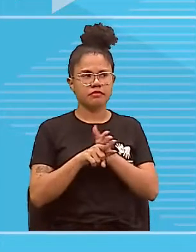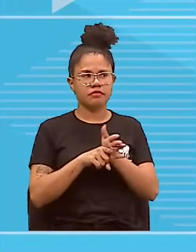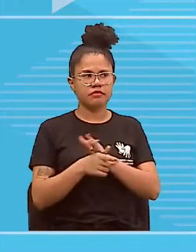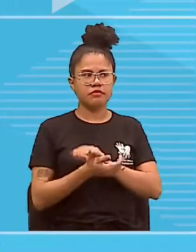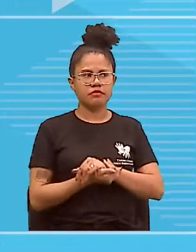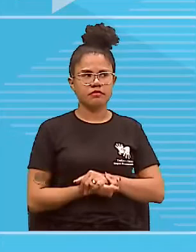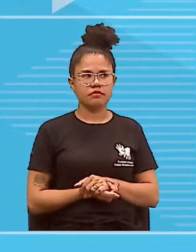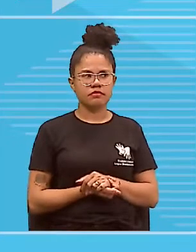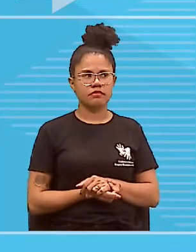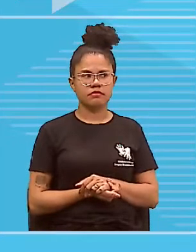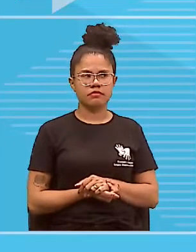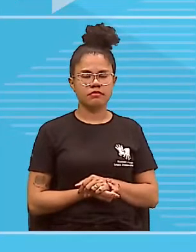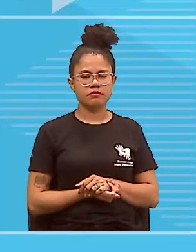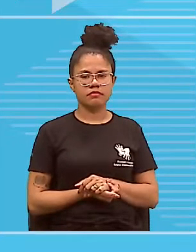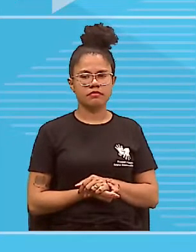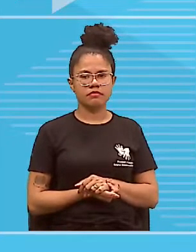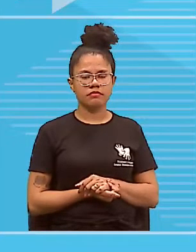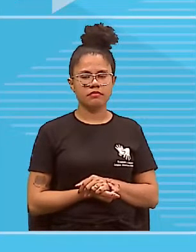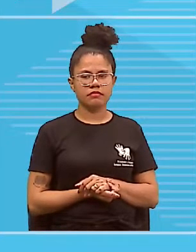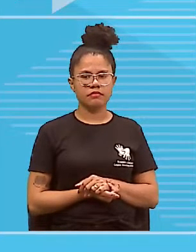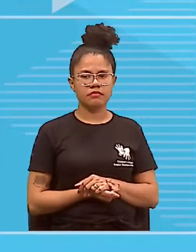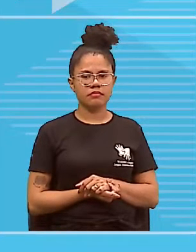interferência luminosa